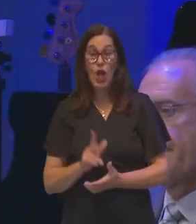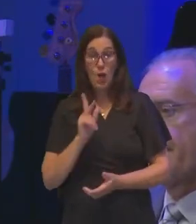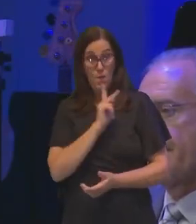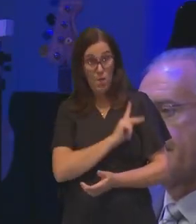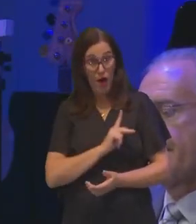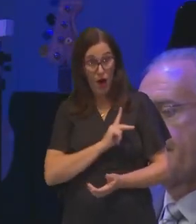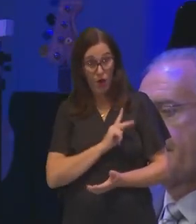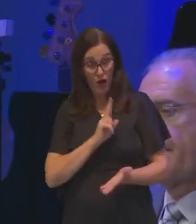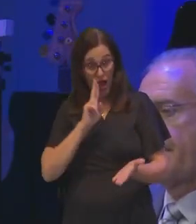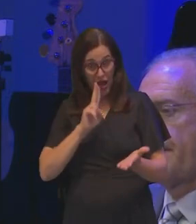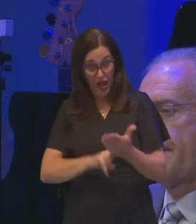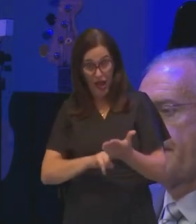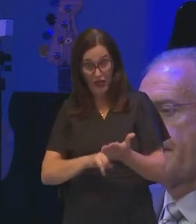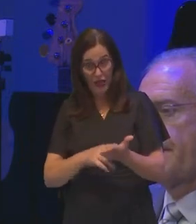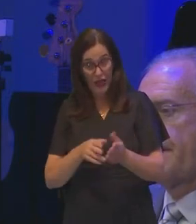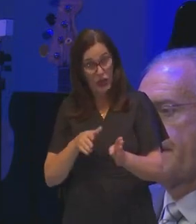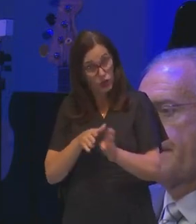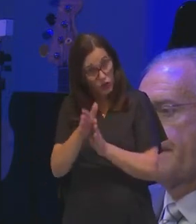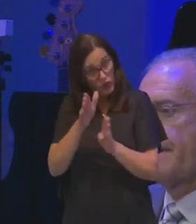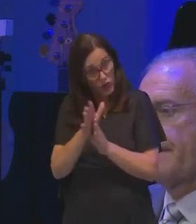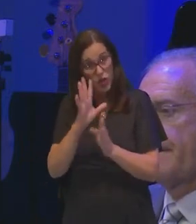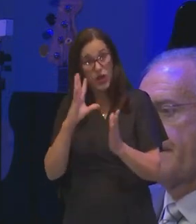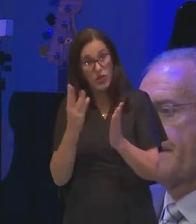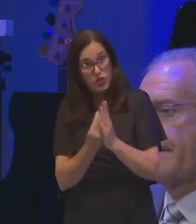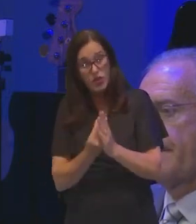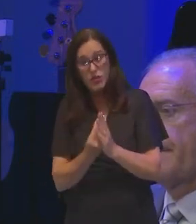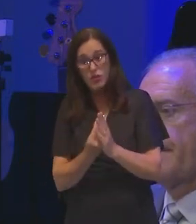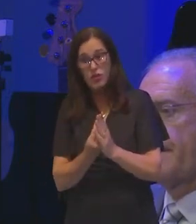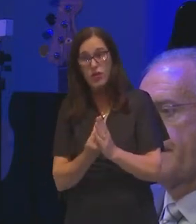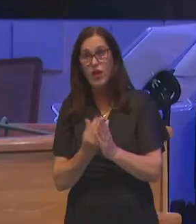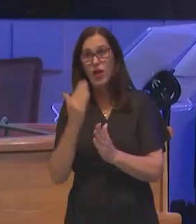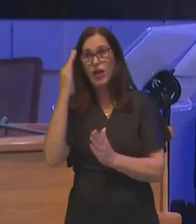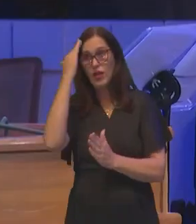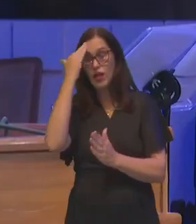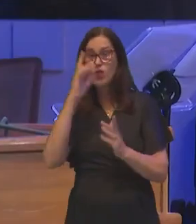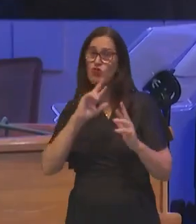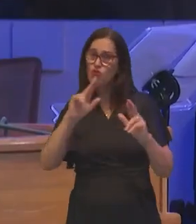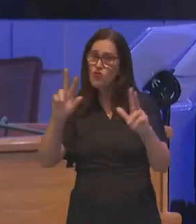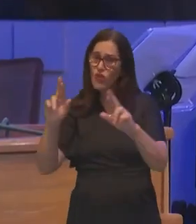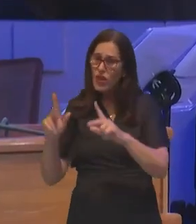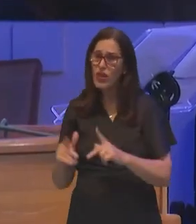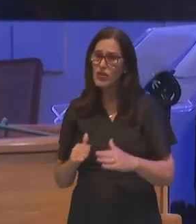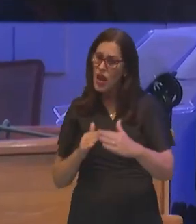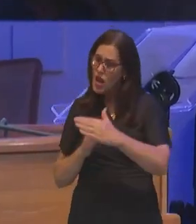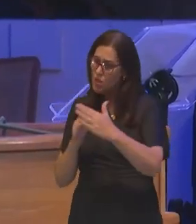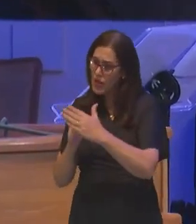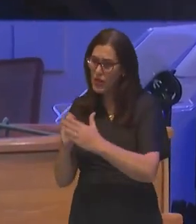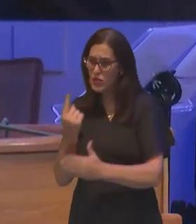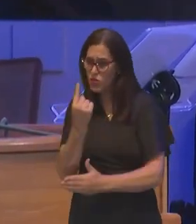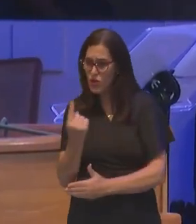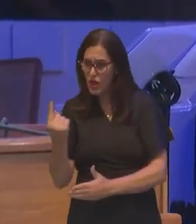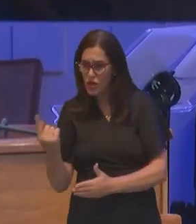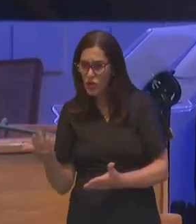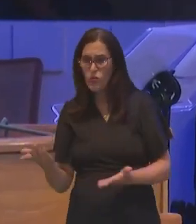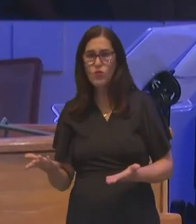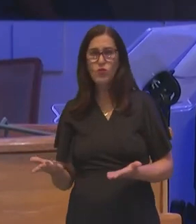nas suas cartas, também advertia as igrejas, reconhecendo as diferenças, reconhecendo as limitações.